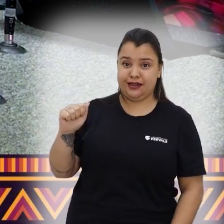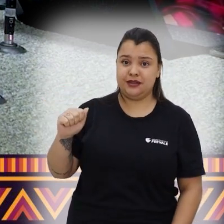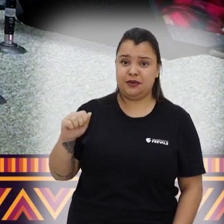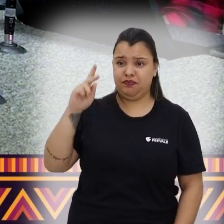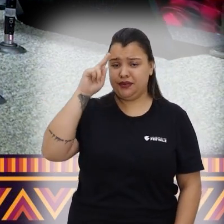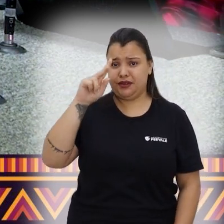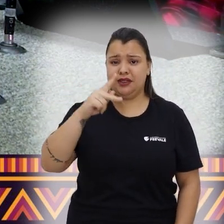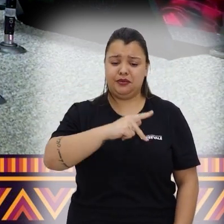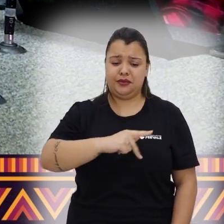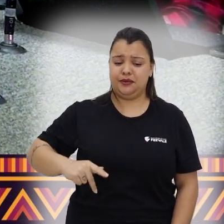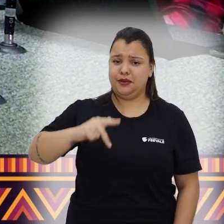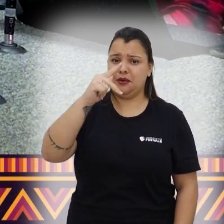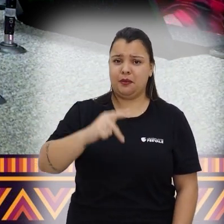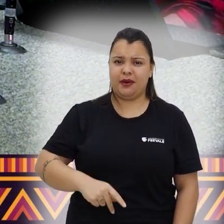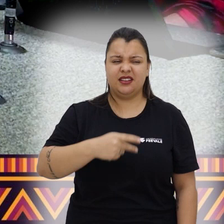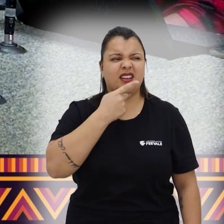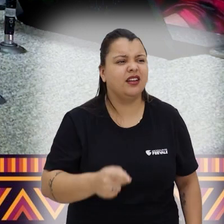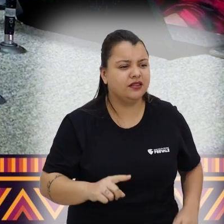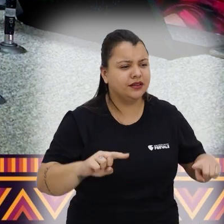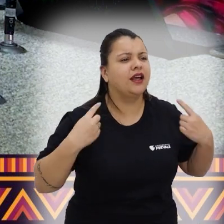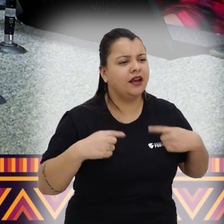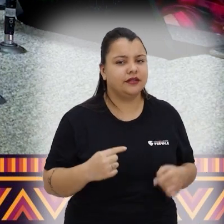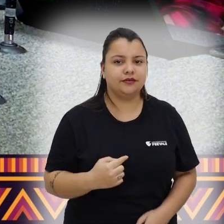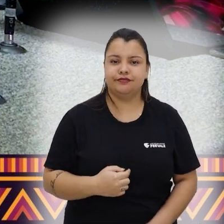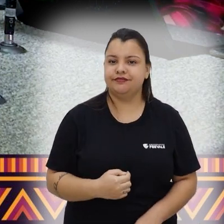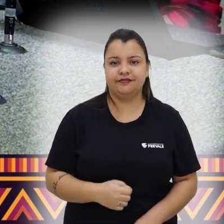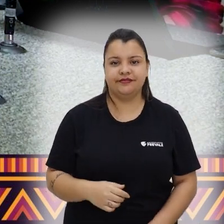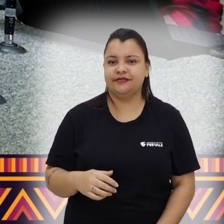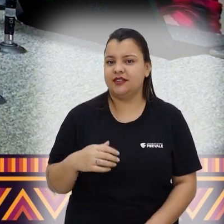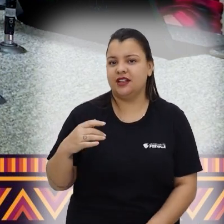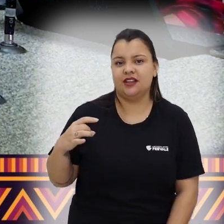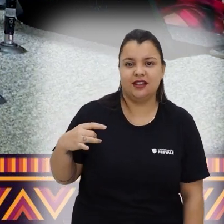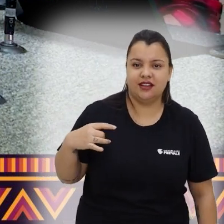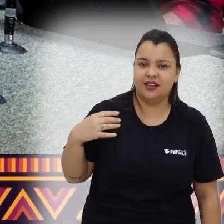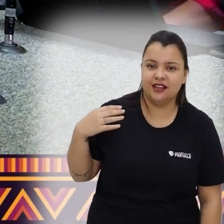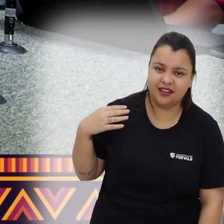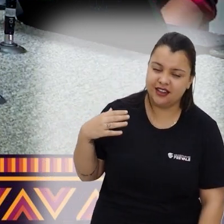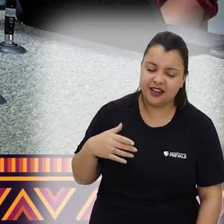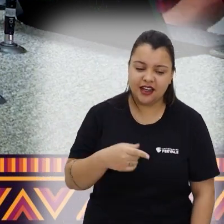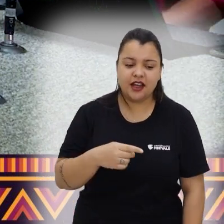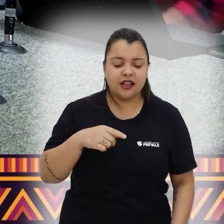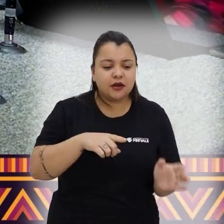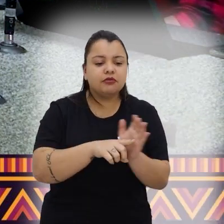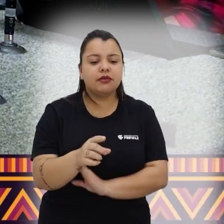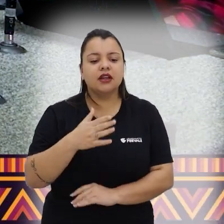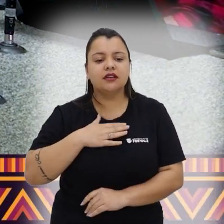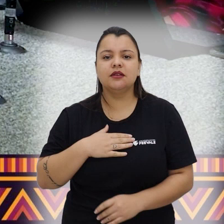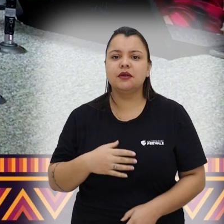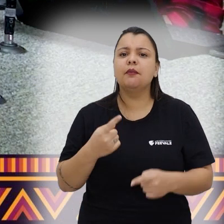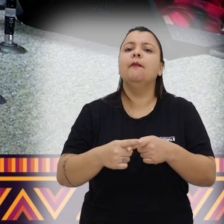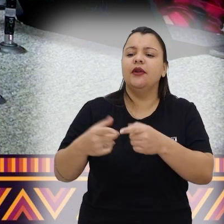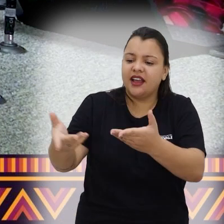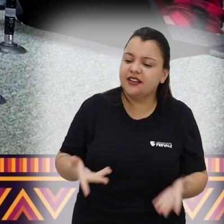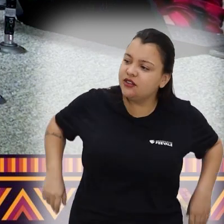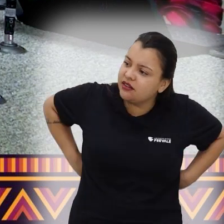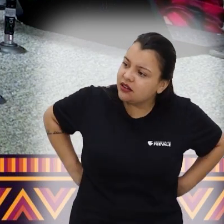né? E daí até que chegou um momento que ele pegou e perguntou pra mim, por que tu tá aqui? E foi um momento que eu pensei assim, por